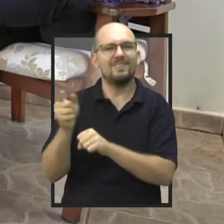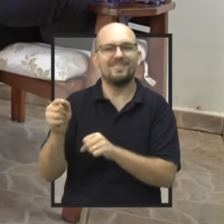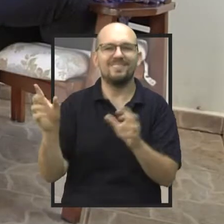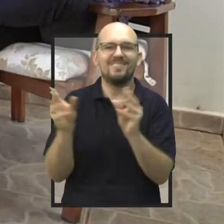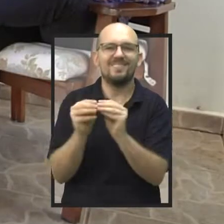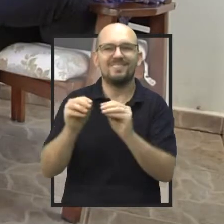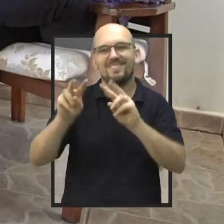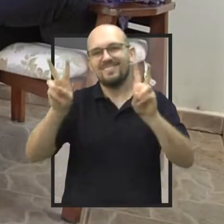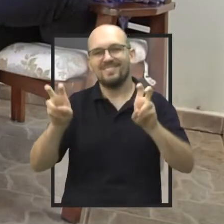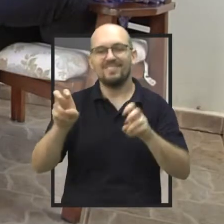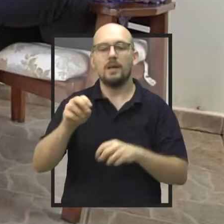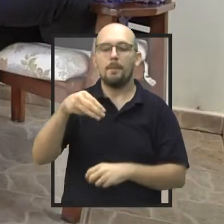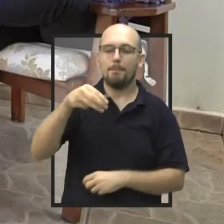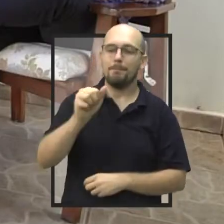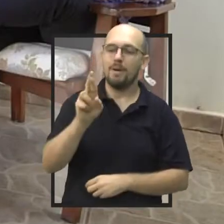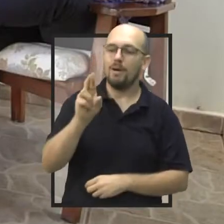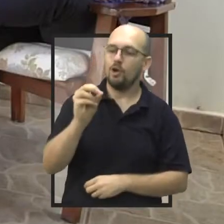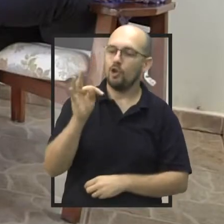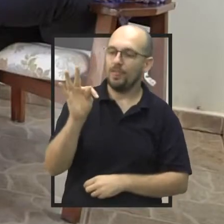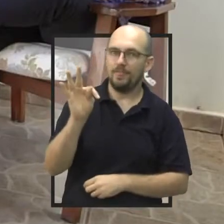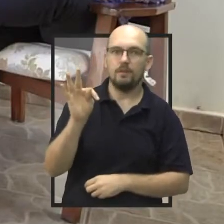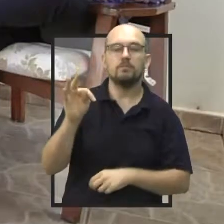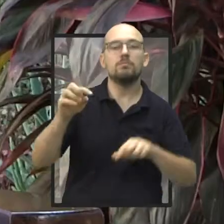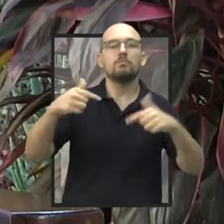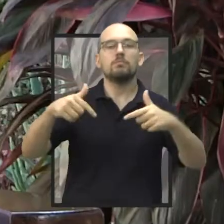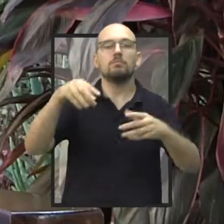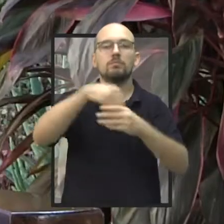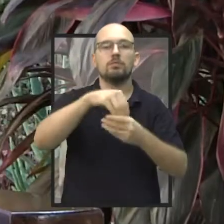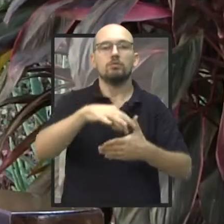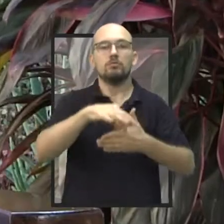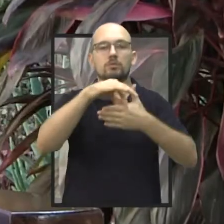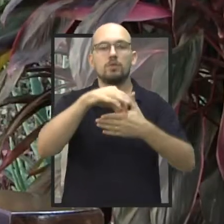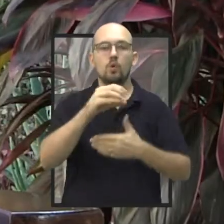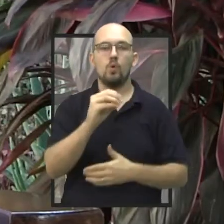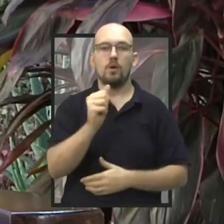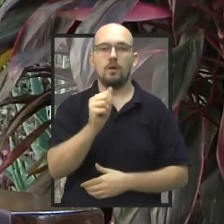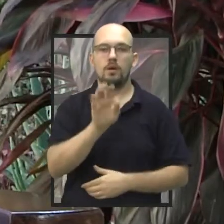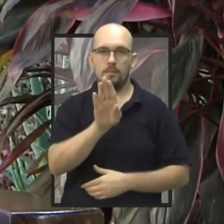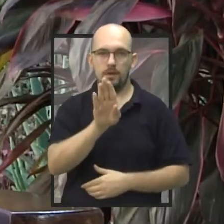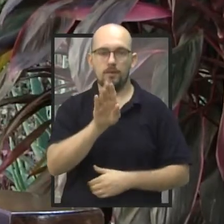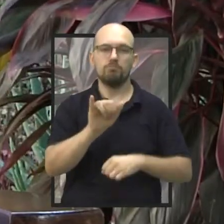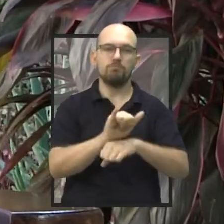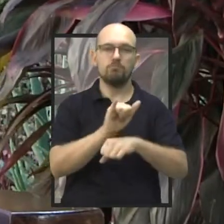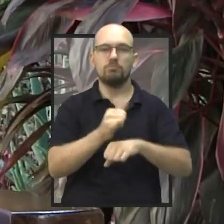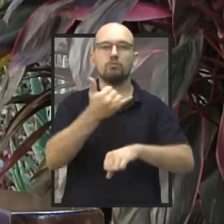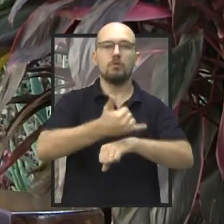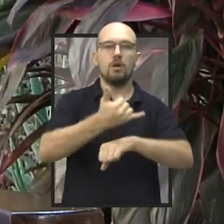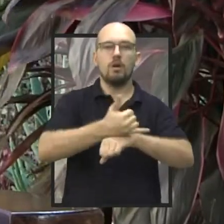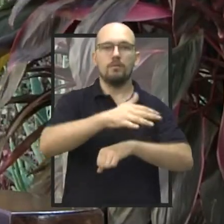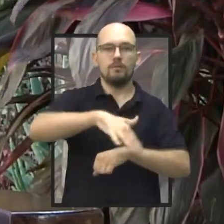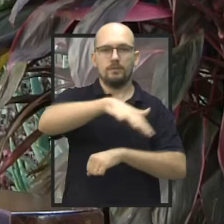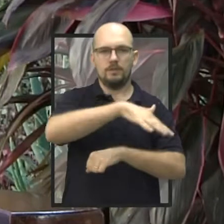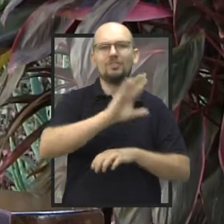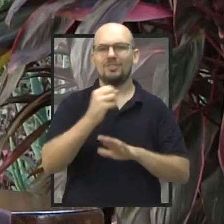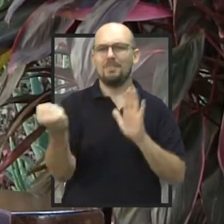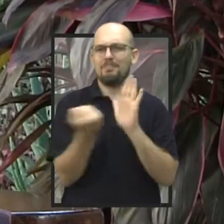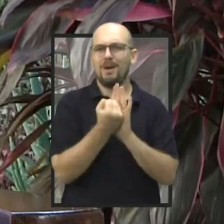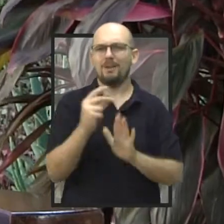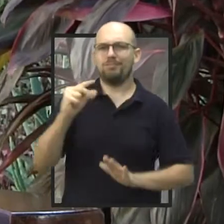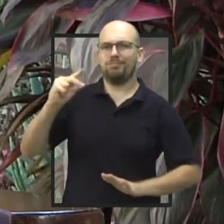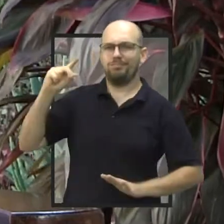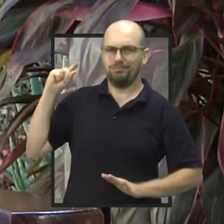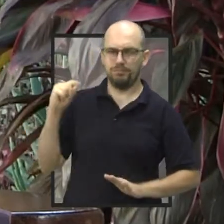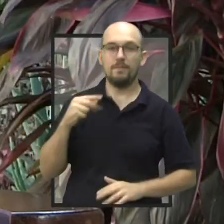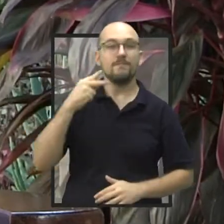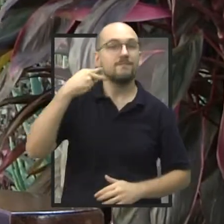também a OAB Subseção Jaú em 2 oportunidades e tem passagem marcante pela política local. Já foi vereador